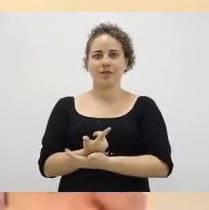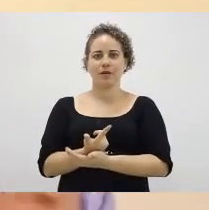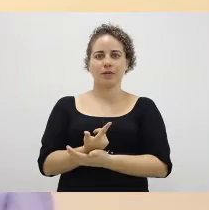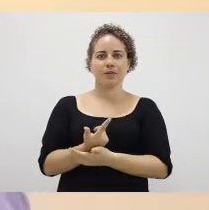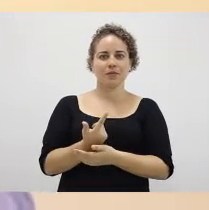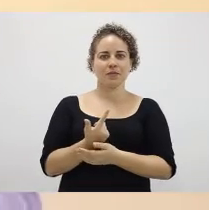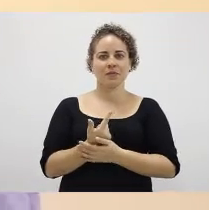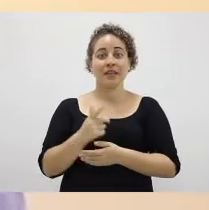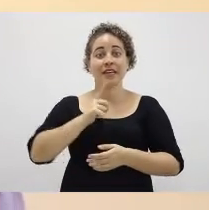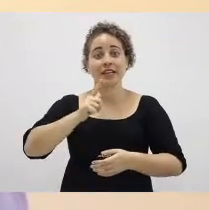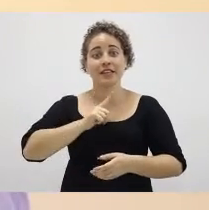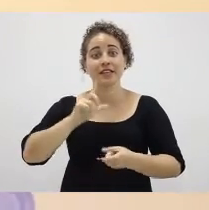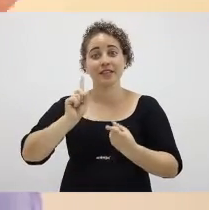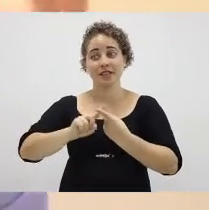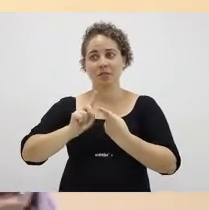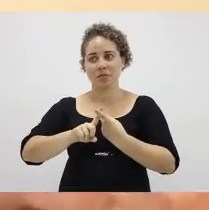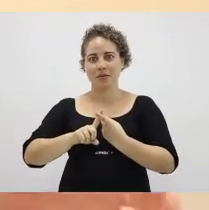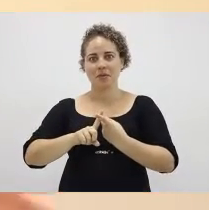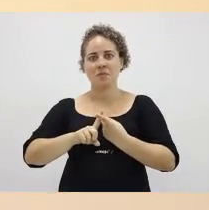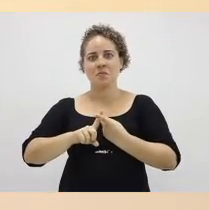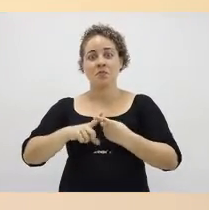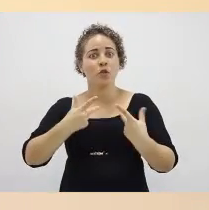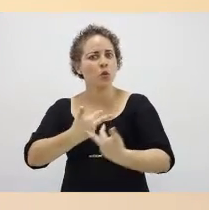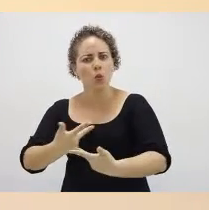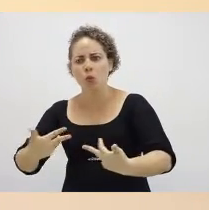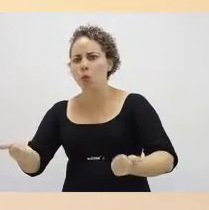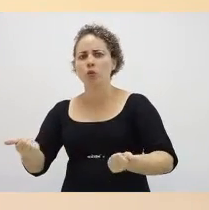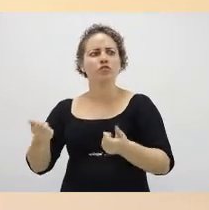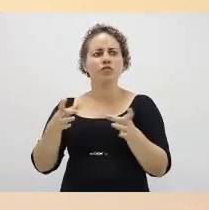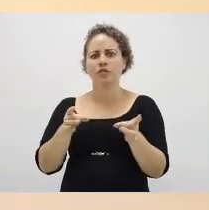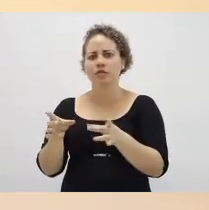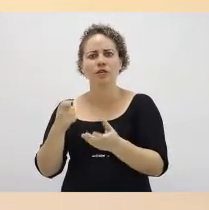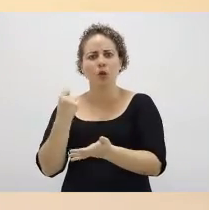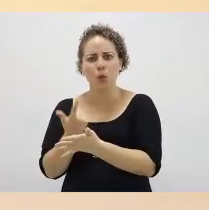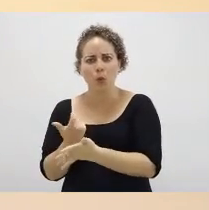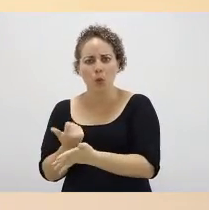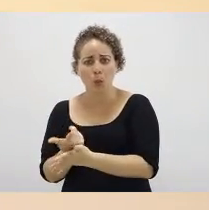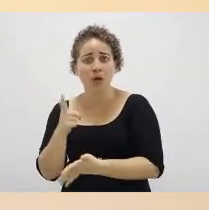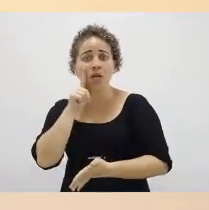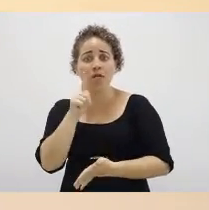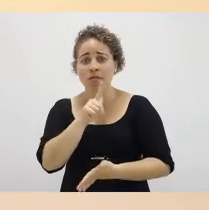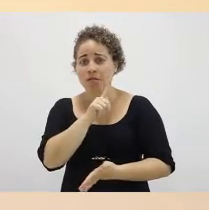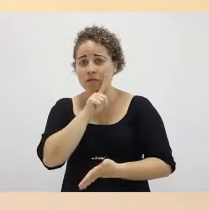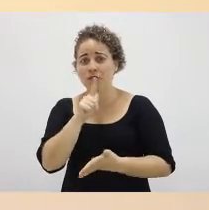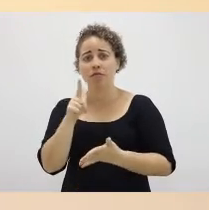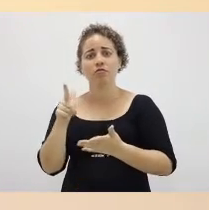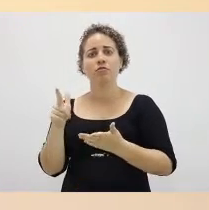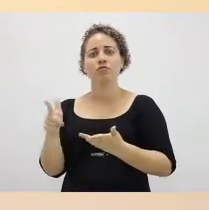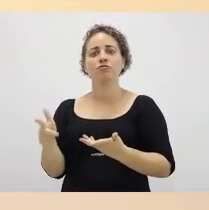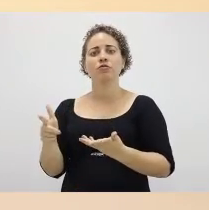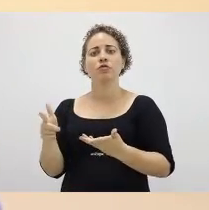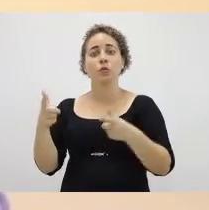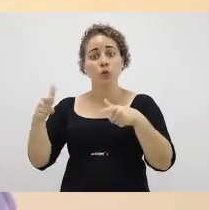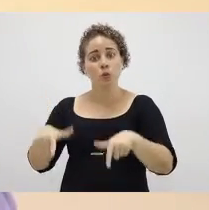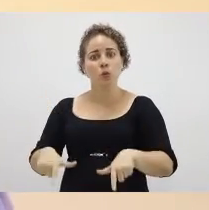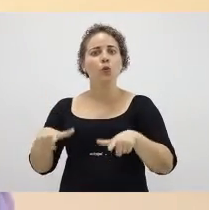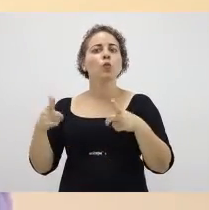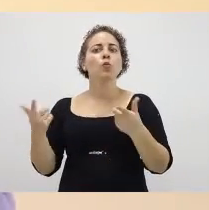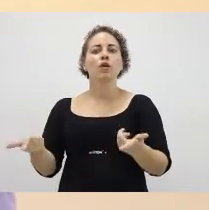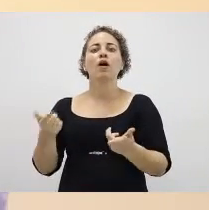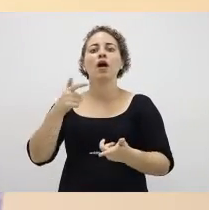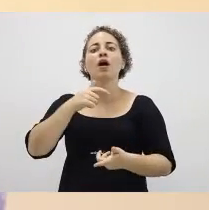em atacadistas, enfim, que são fornecedores da lanchonete. Essa lanchonete, ela vai transformar o